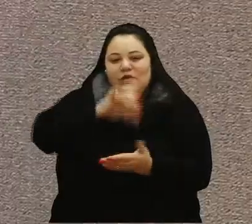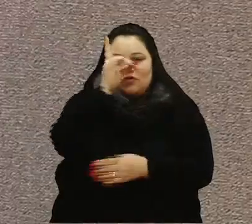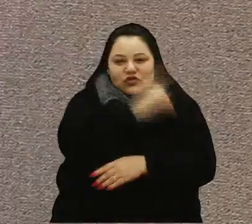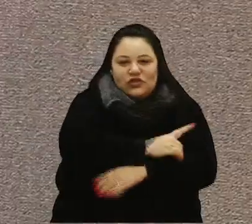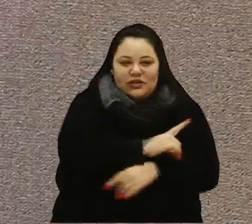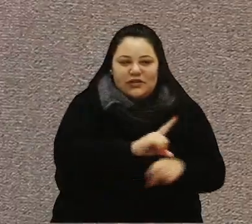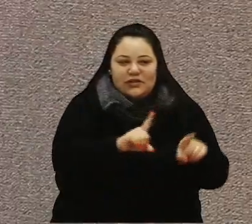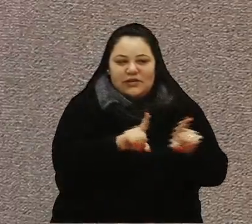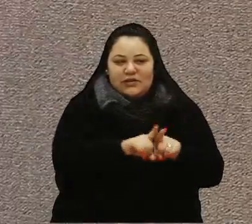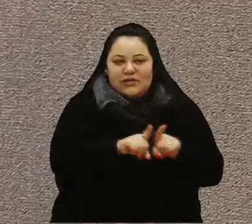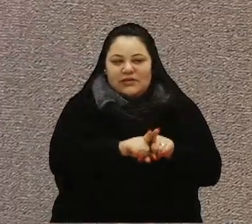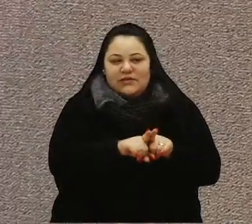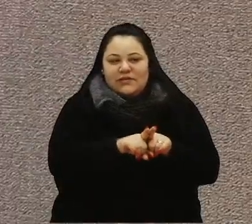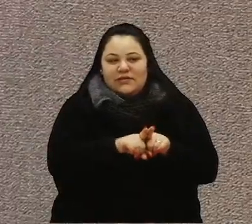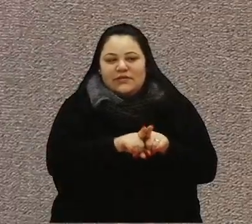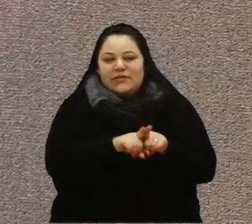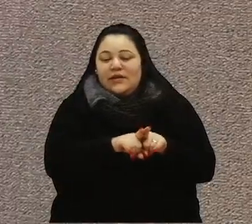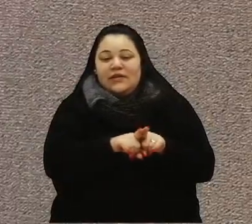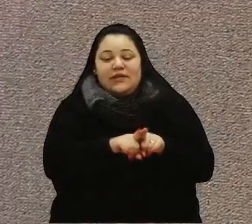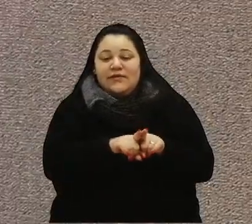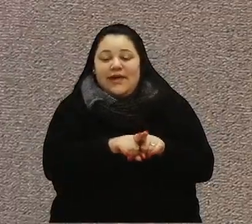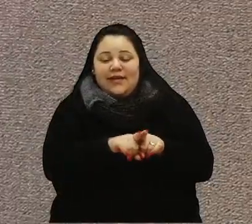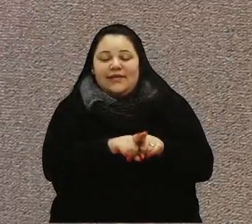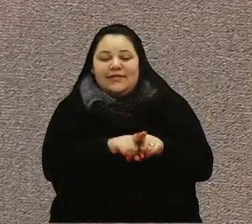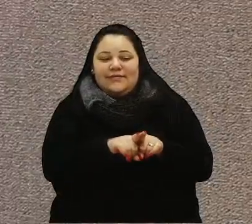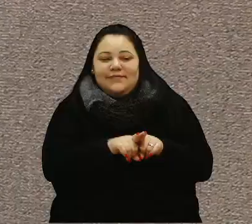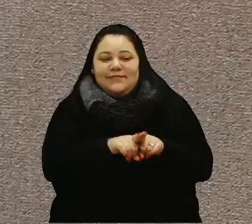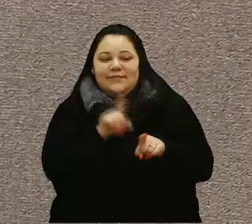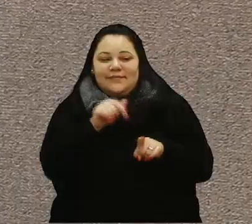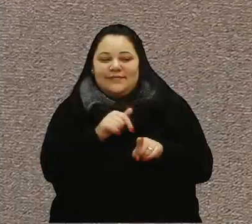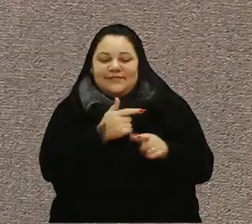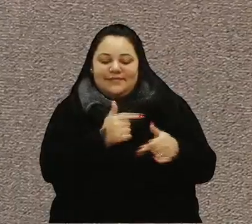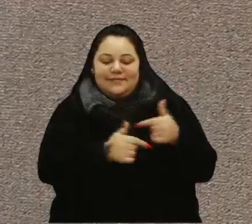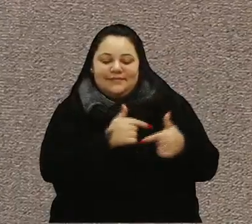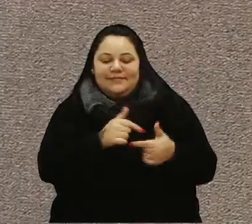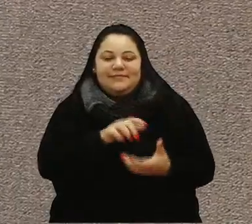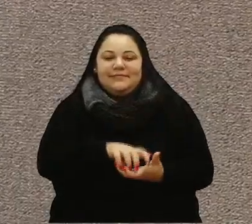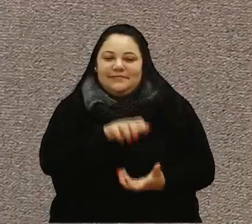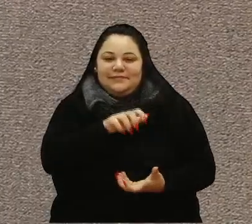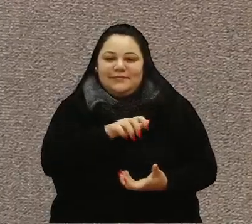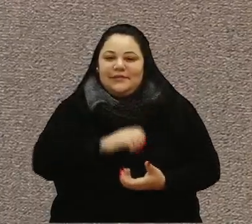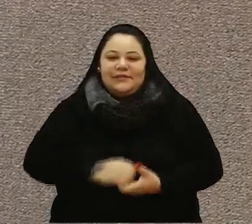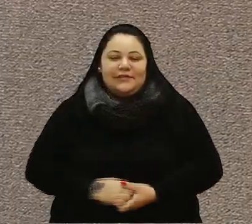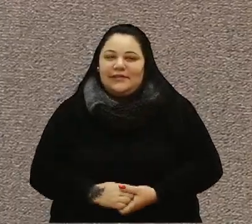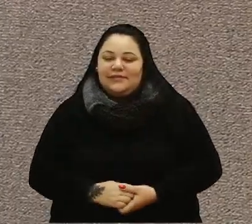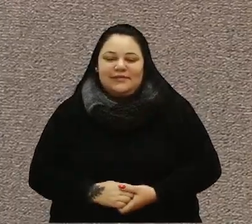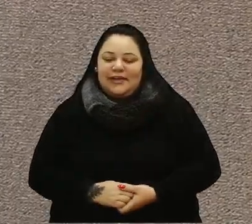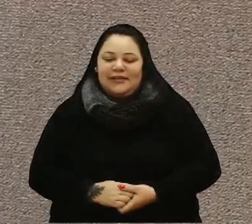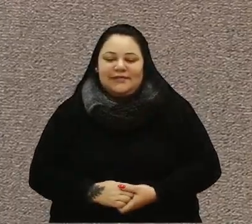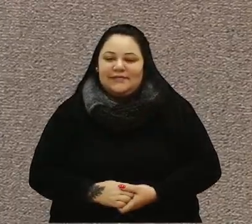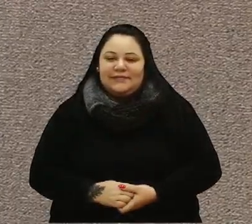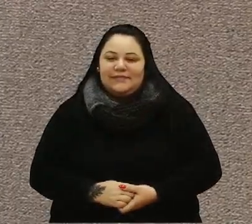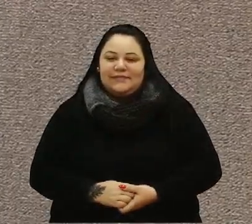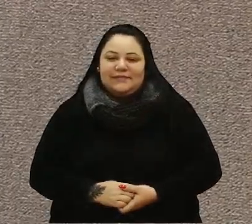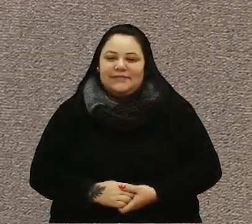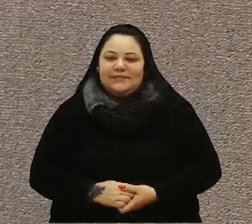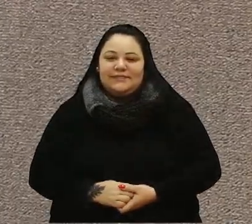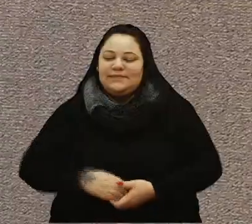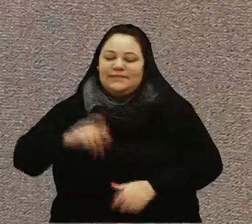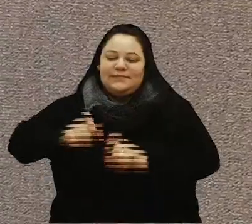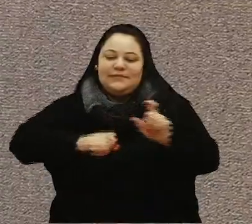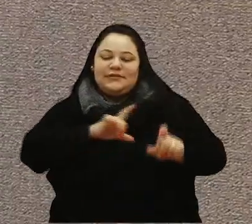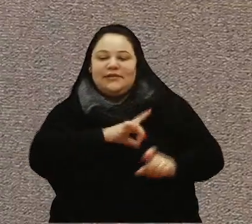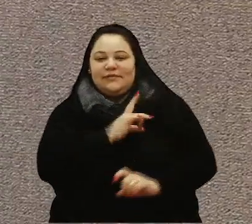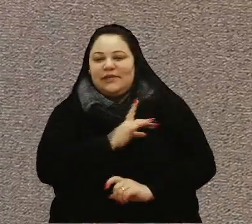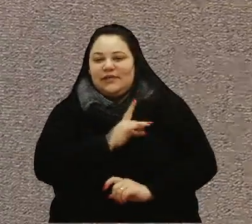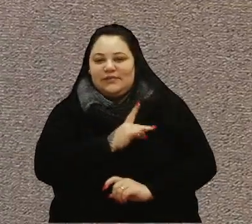a guarda subsidiada, com uma série de atendimentos e serviços para a pessoa idosa, há uma restrição. Porque as pessoas têm